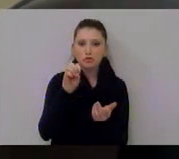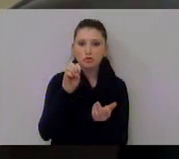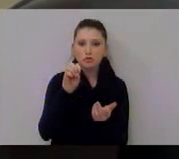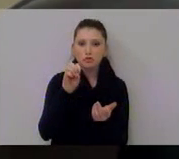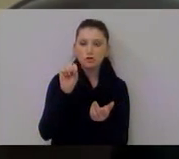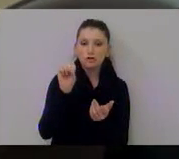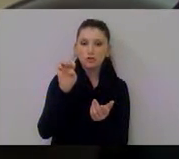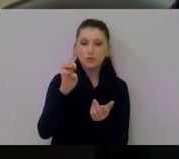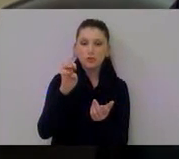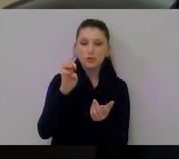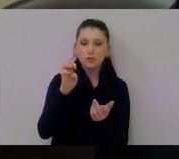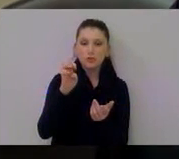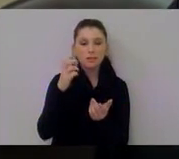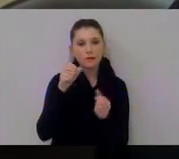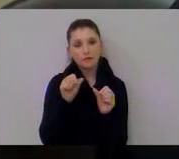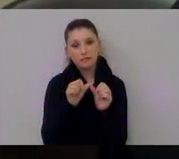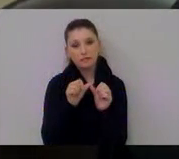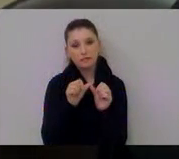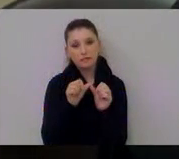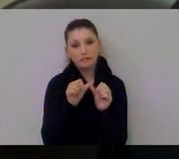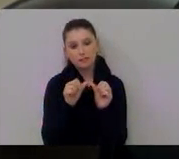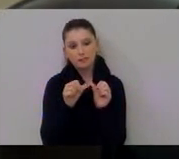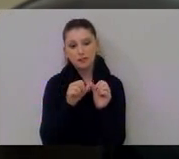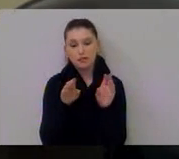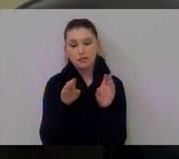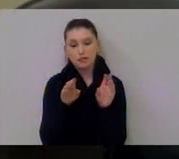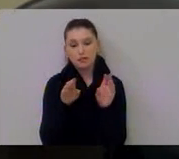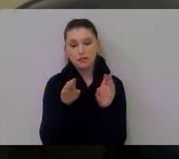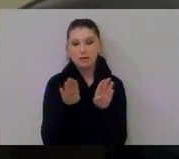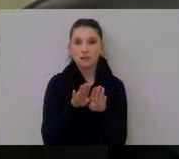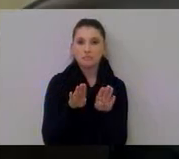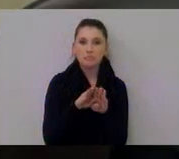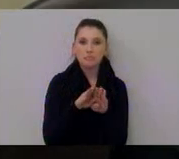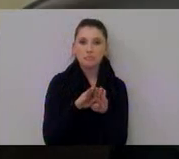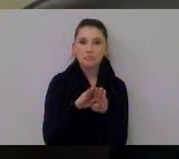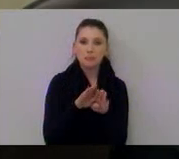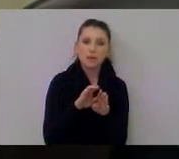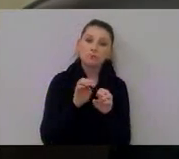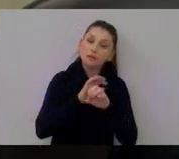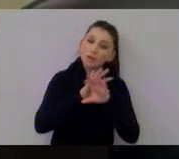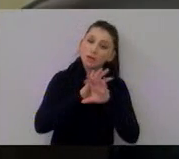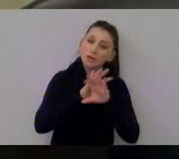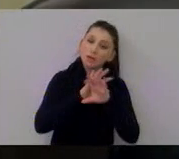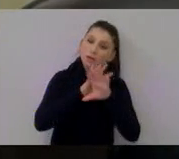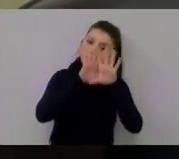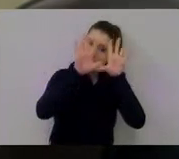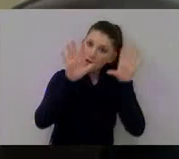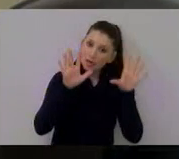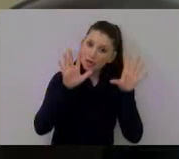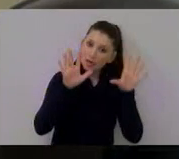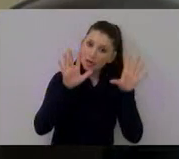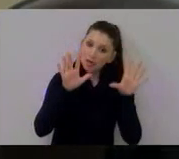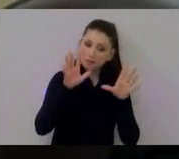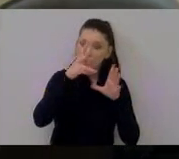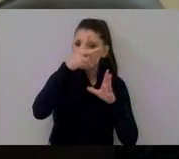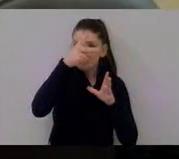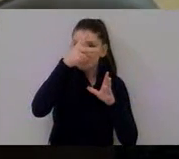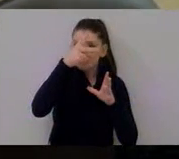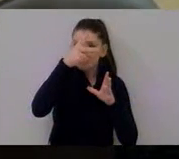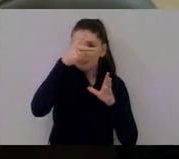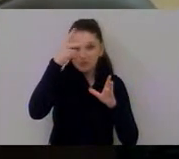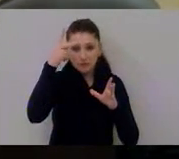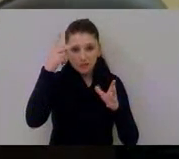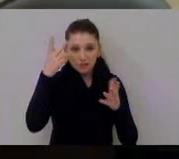claro que realmente a prefeitura não está atendendo como deveria